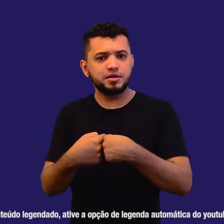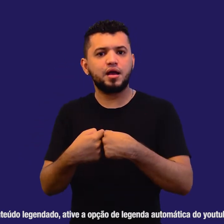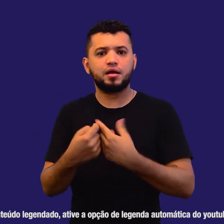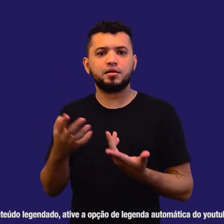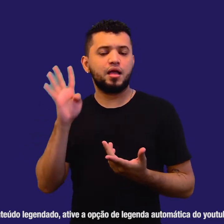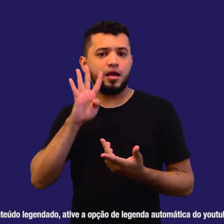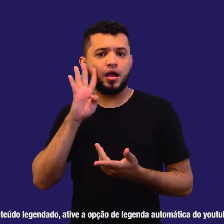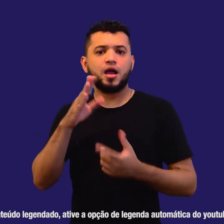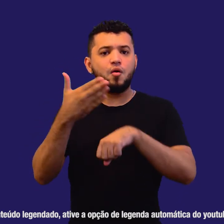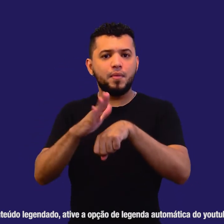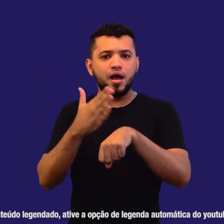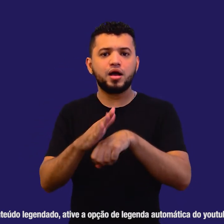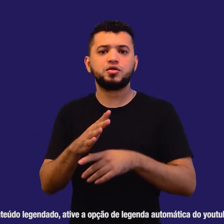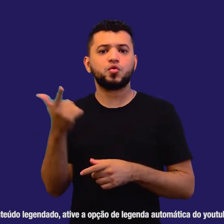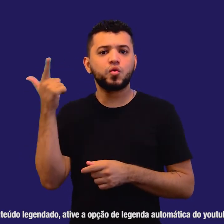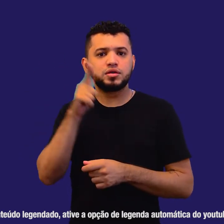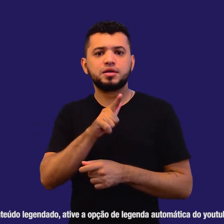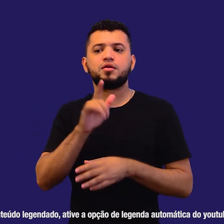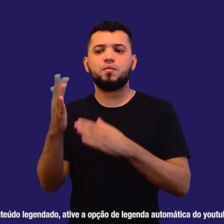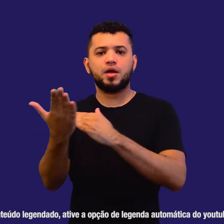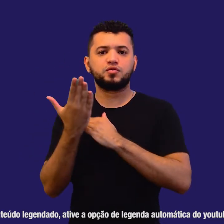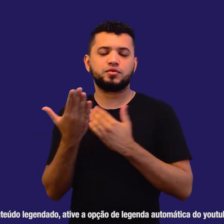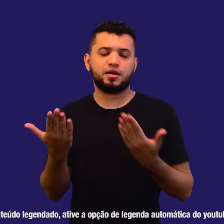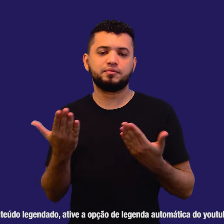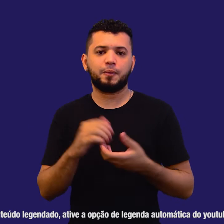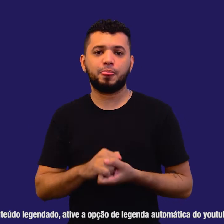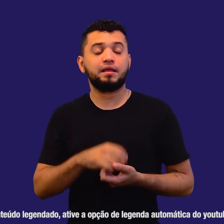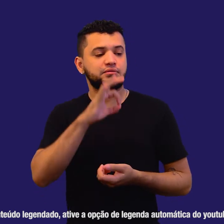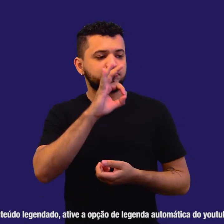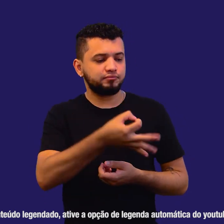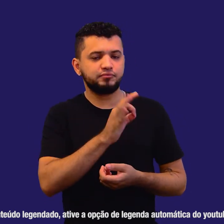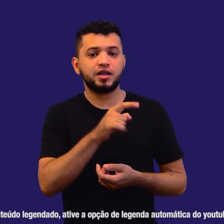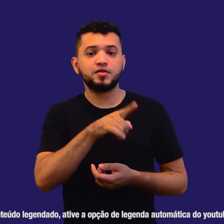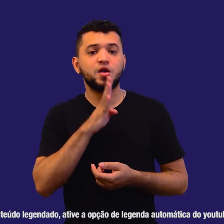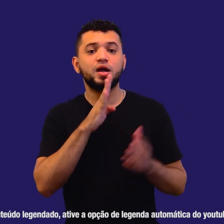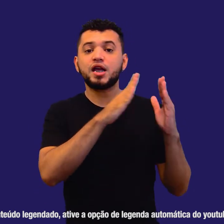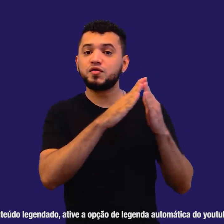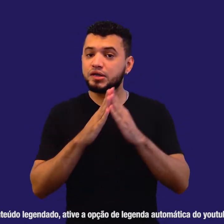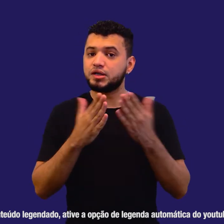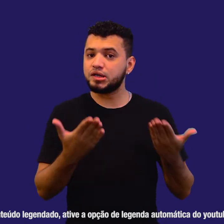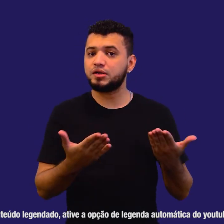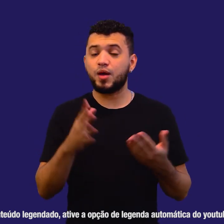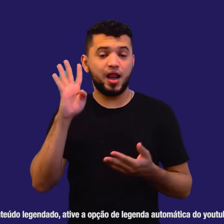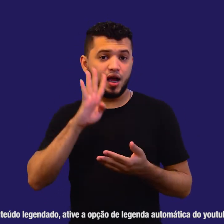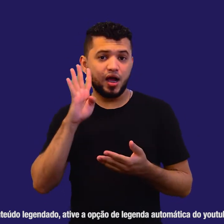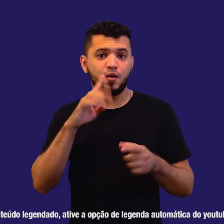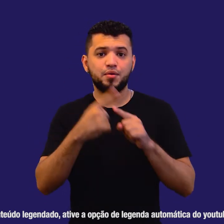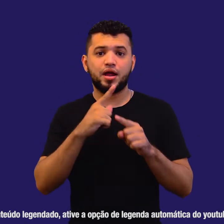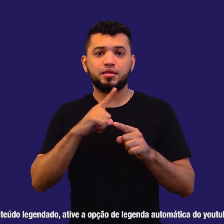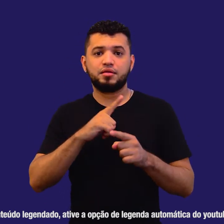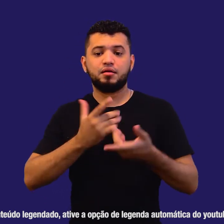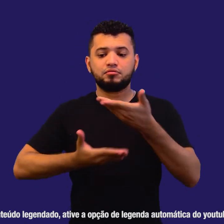interessante, prático, dinâmico, resolveu bem a minha necessidade. Exato, e você ainda conhece o vizinho, né? Isso é maravilhoso, porque a relação